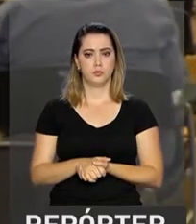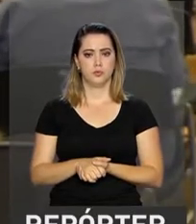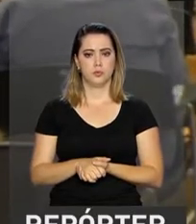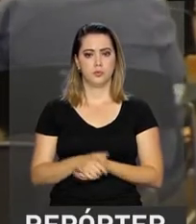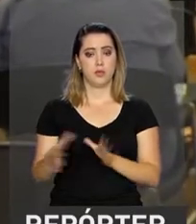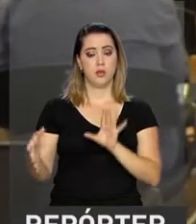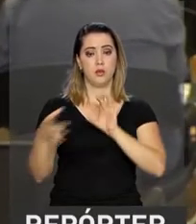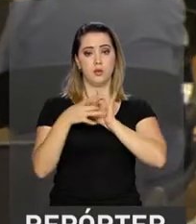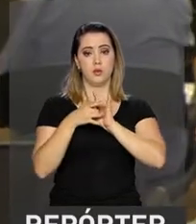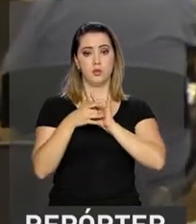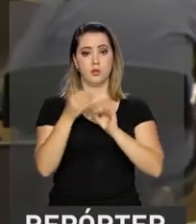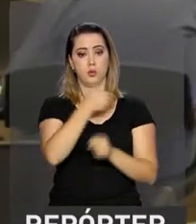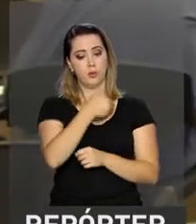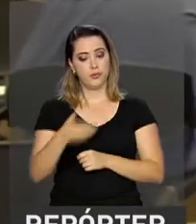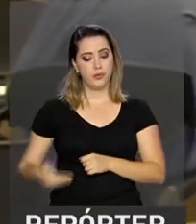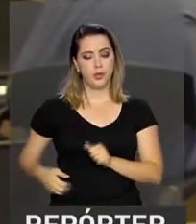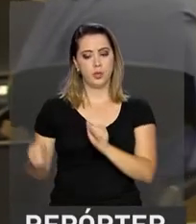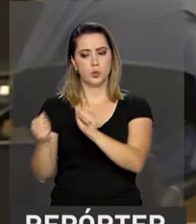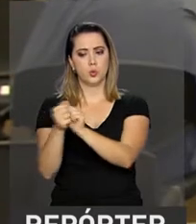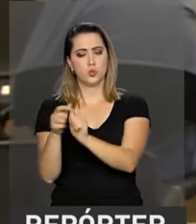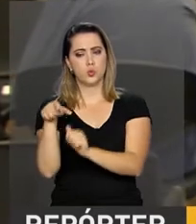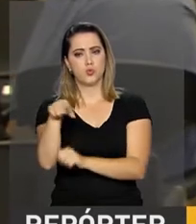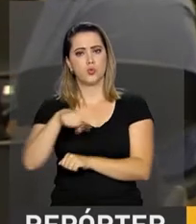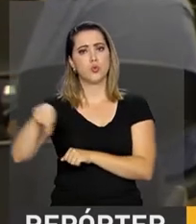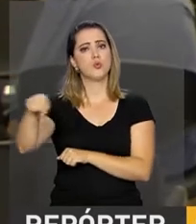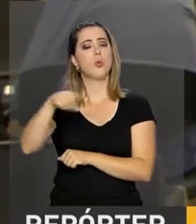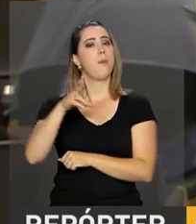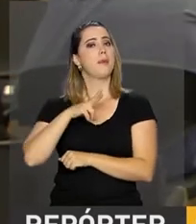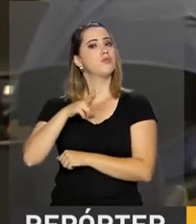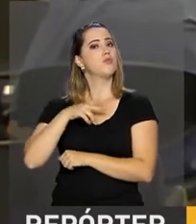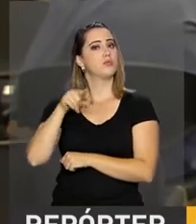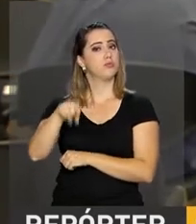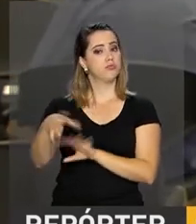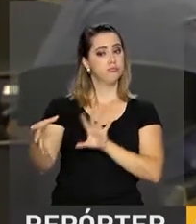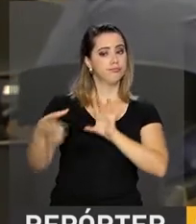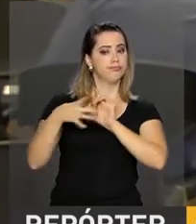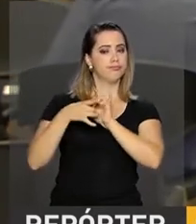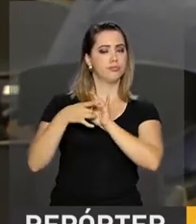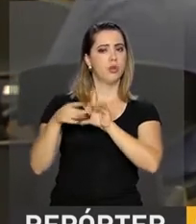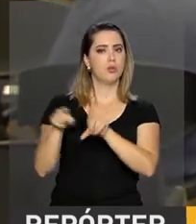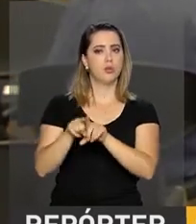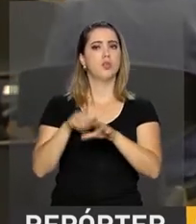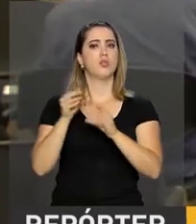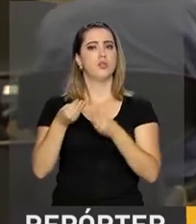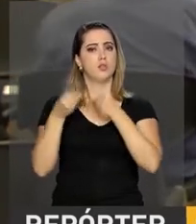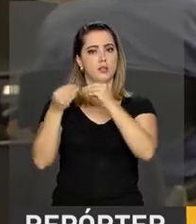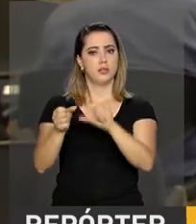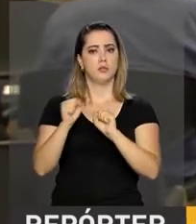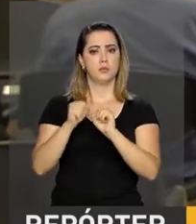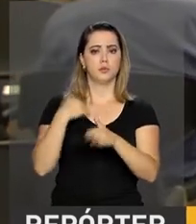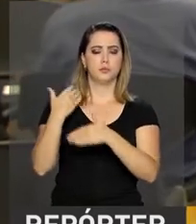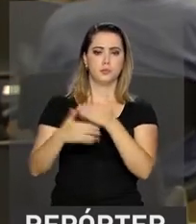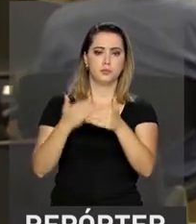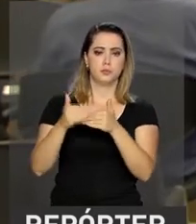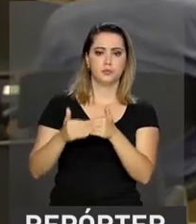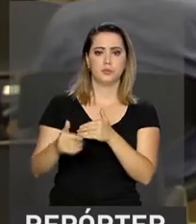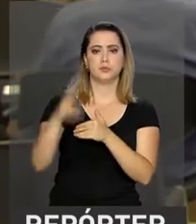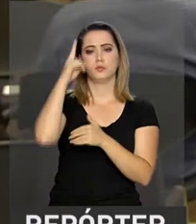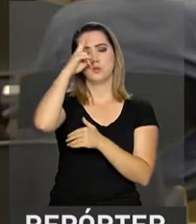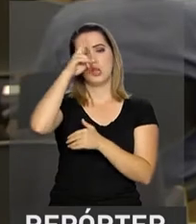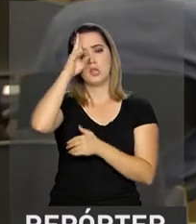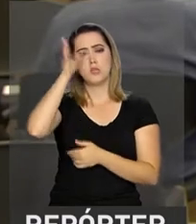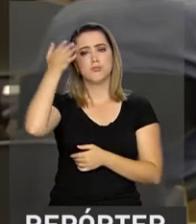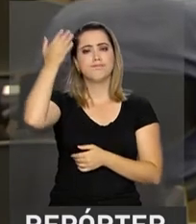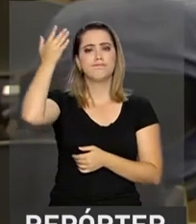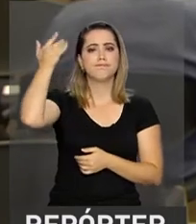público e privado, direcionado para as necessidades de saúde, vem garantindo historicamente o